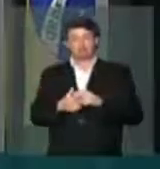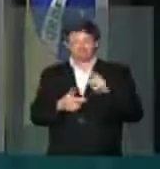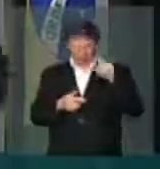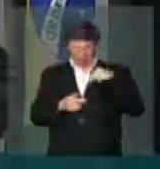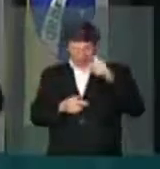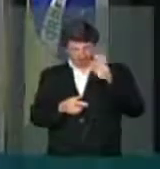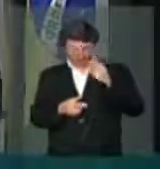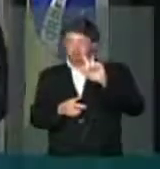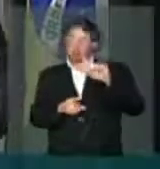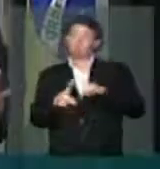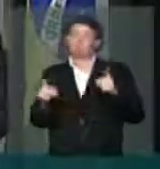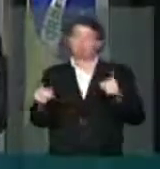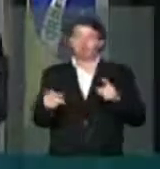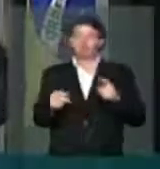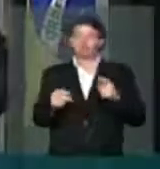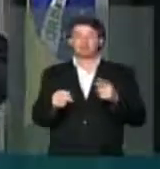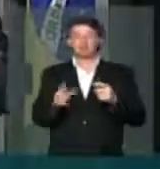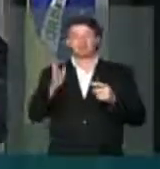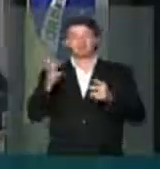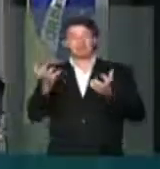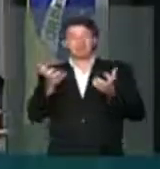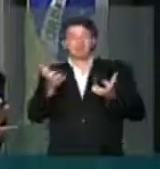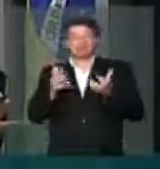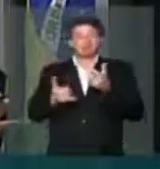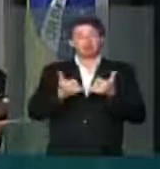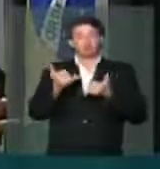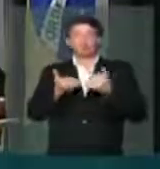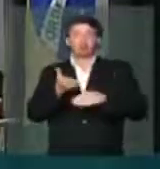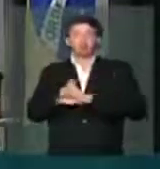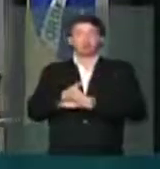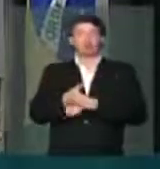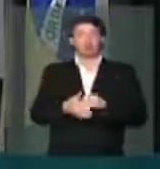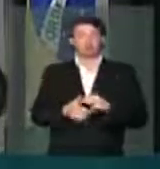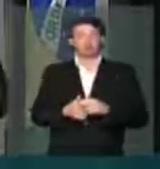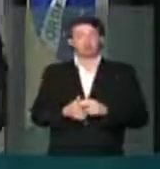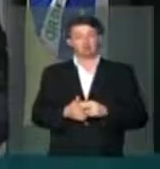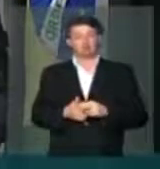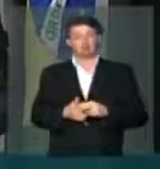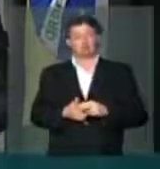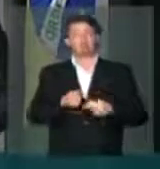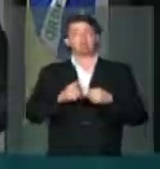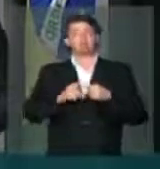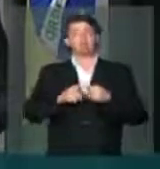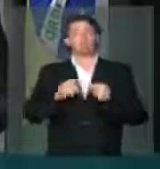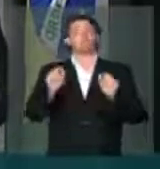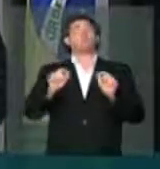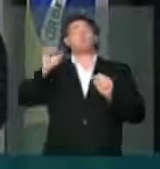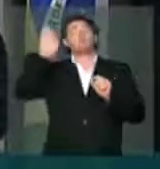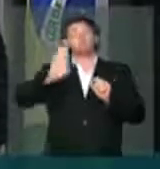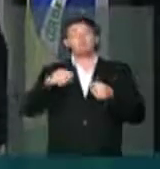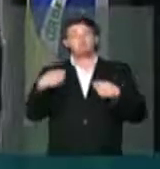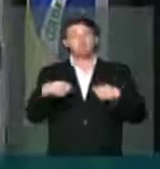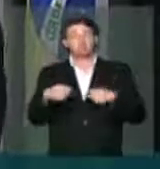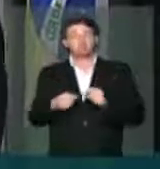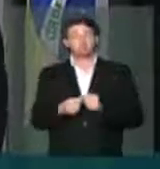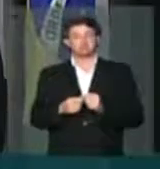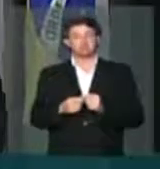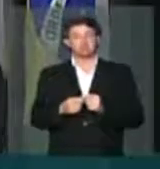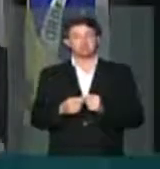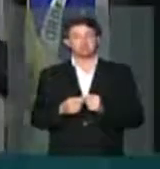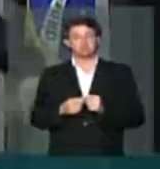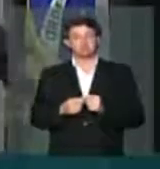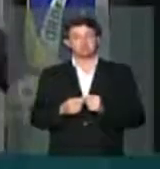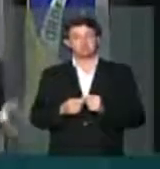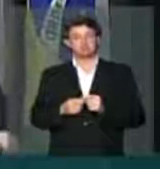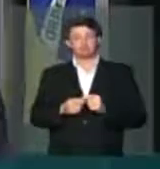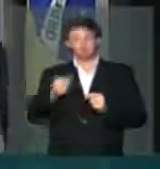petista, mas já está começando a querer fazer o jogo. O que o Brasil precisa para cortar na carne? O que